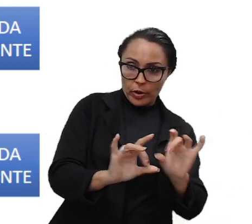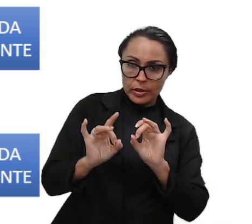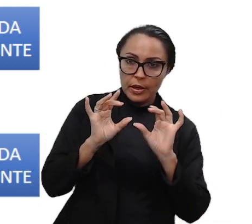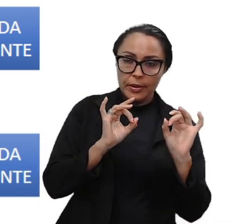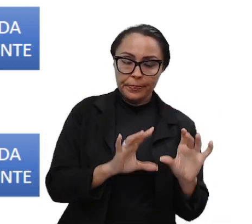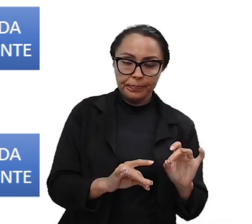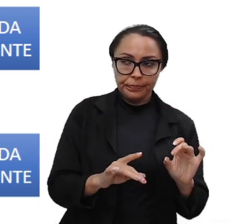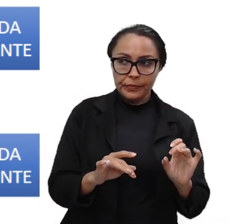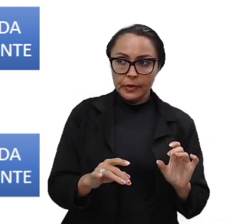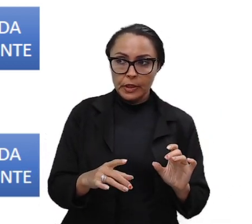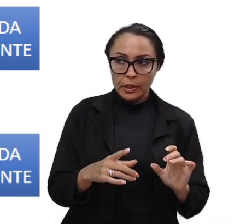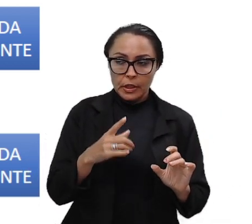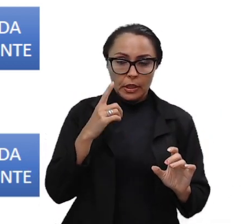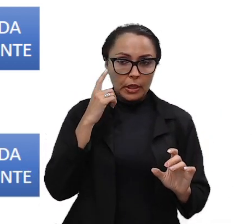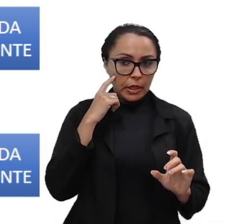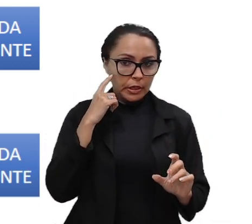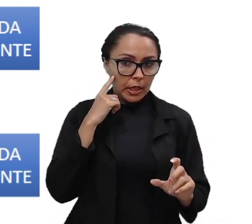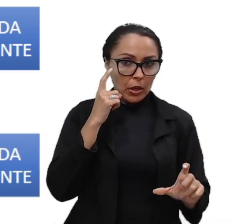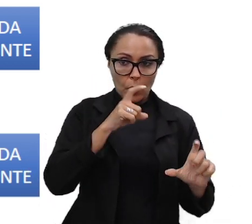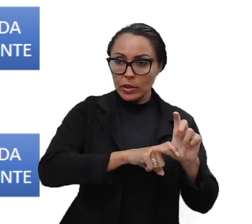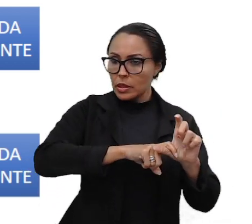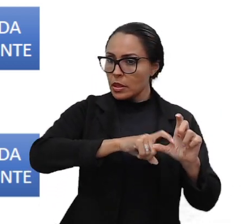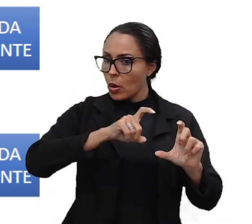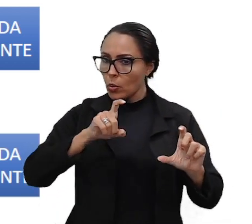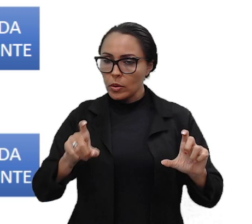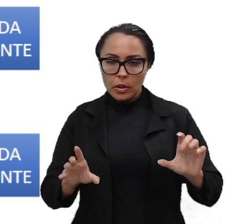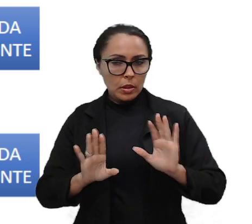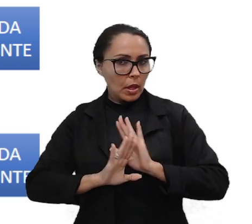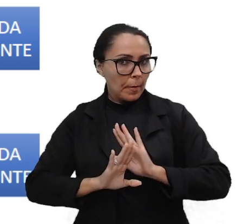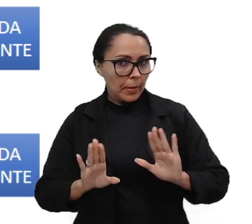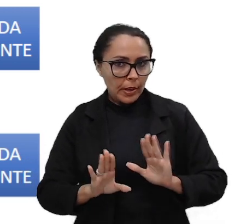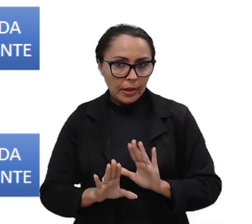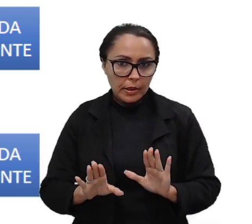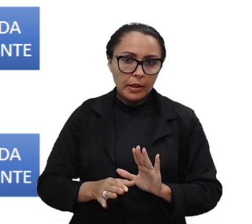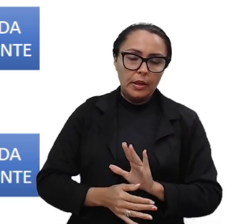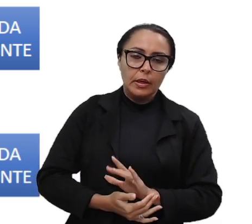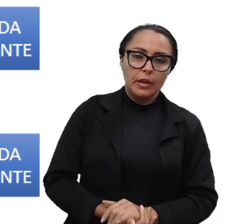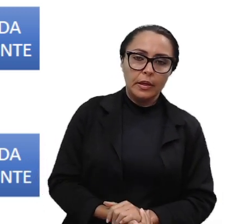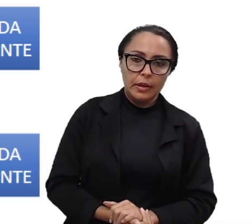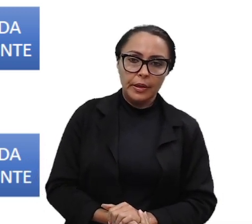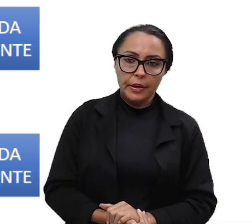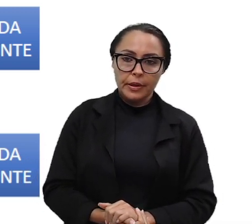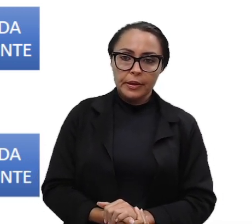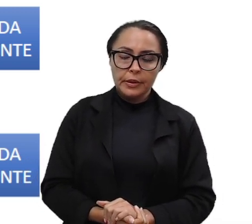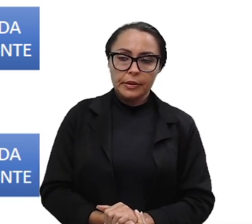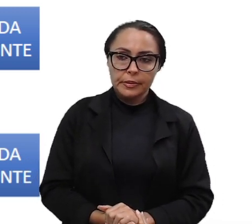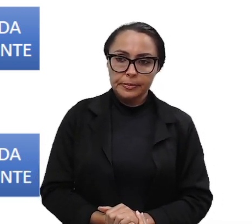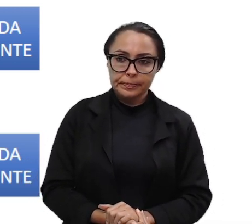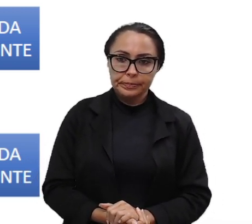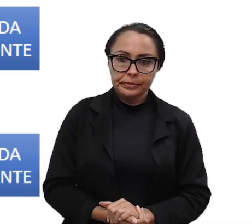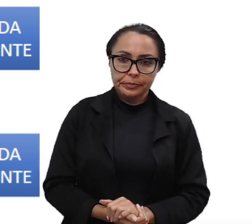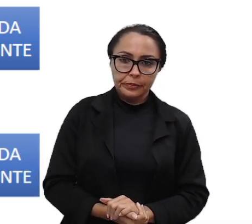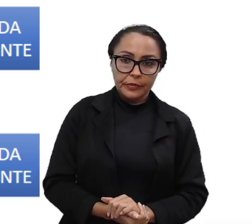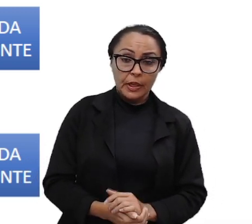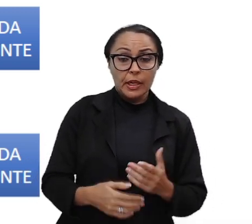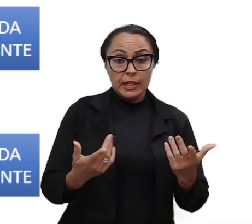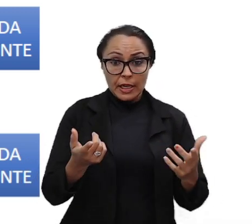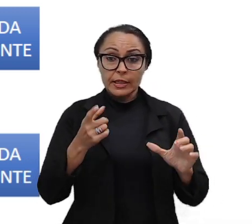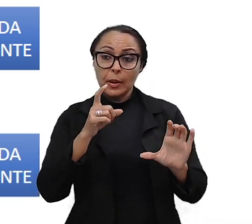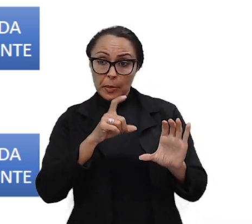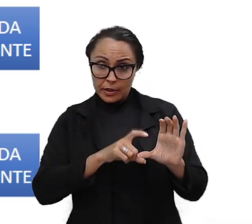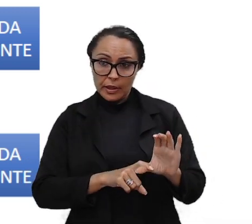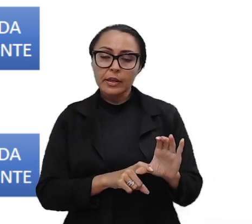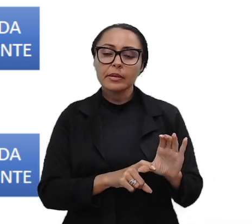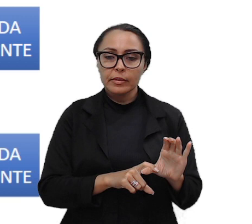Não depende, é independente porque eu já sei quanto preciso produzir. E a demanda dependente